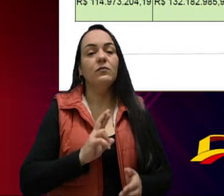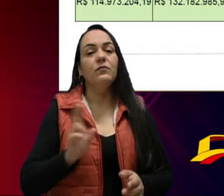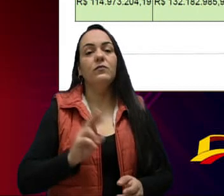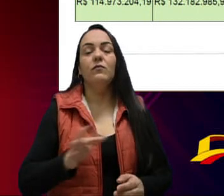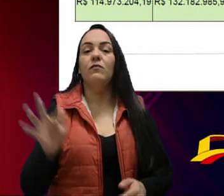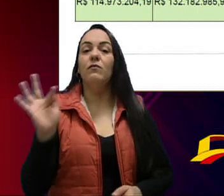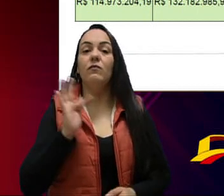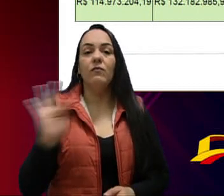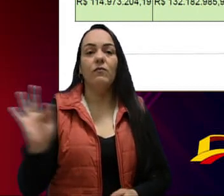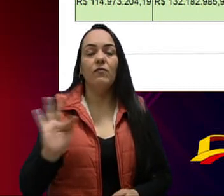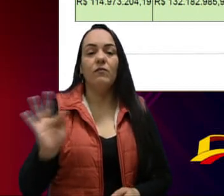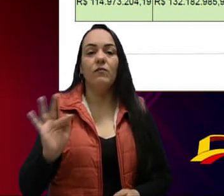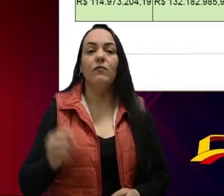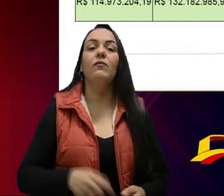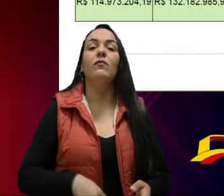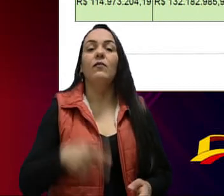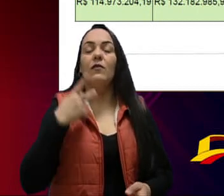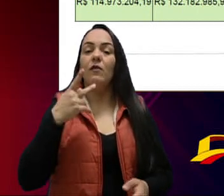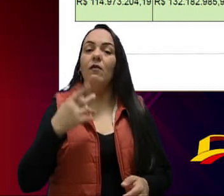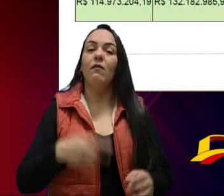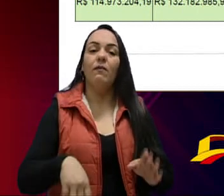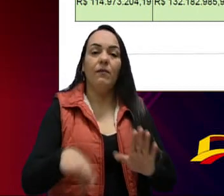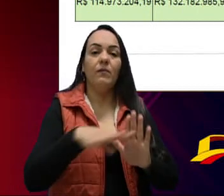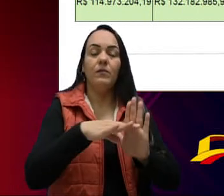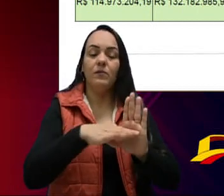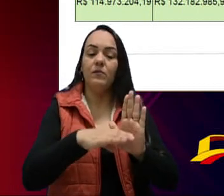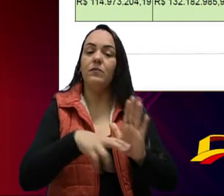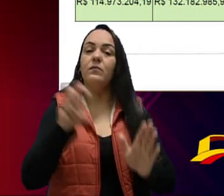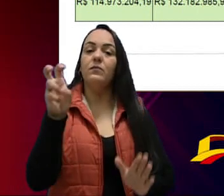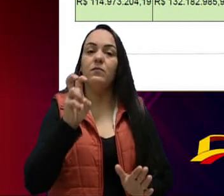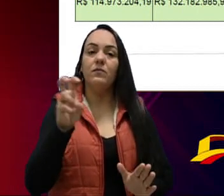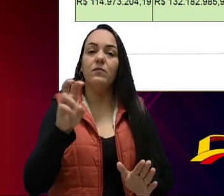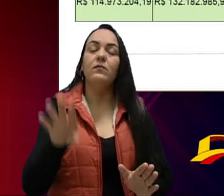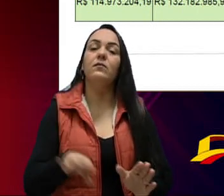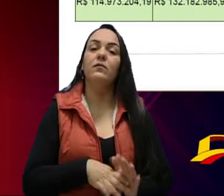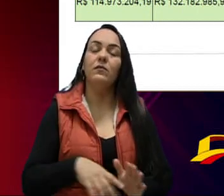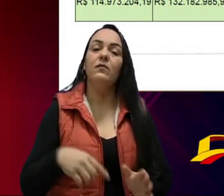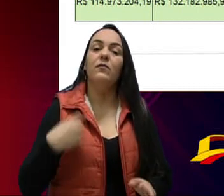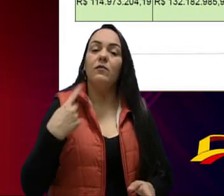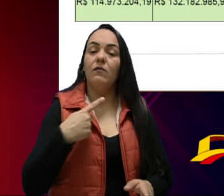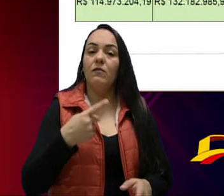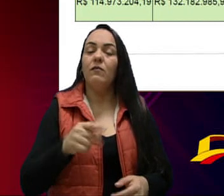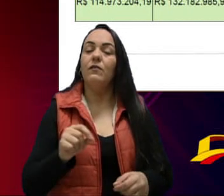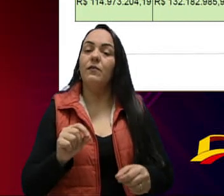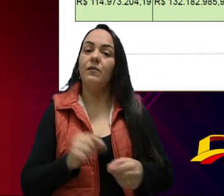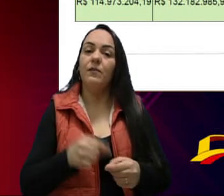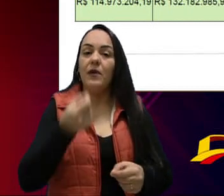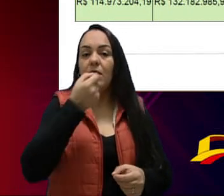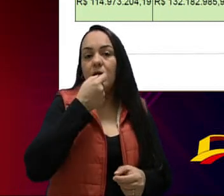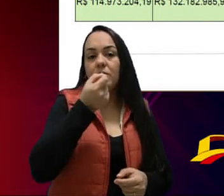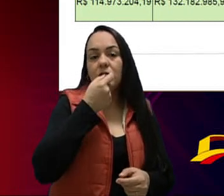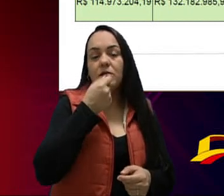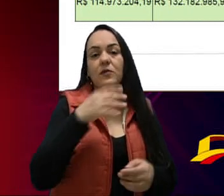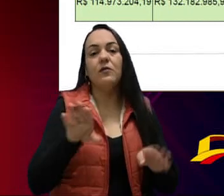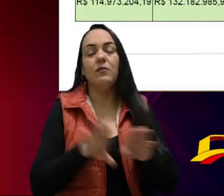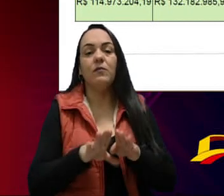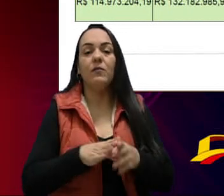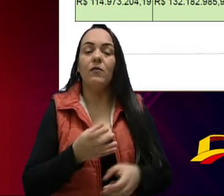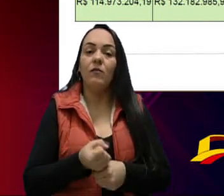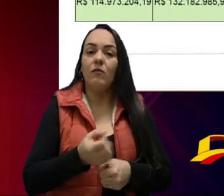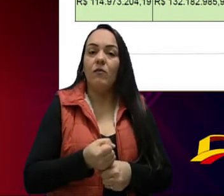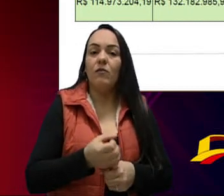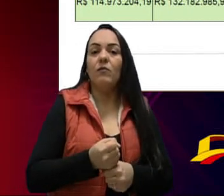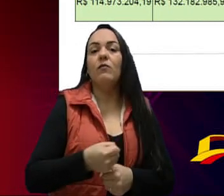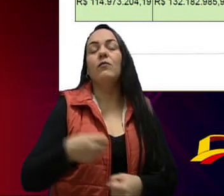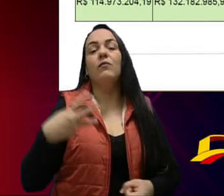que nós chamamos de fonte cinco então na assistência farmacêutica um orçamento inicial